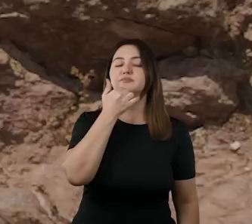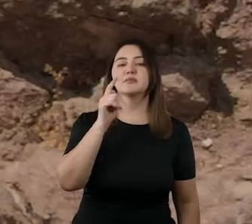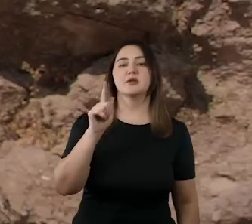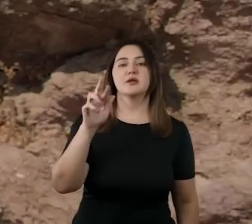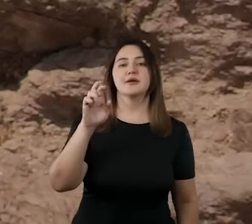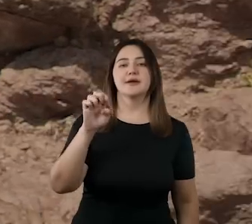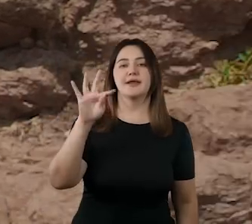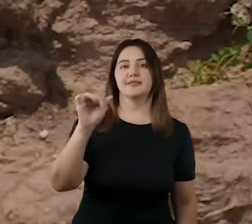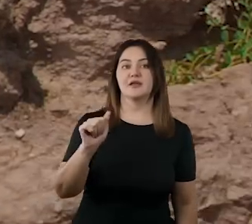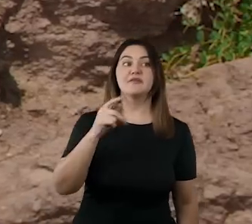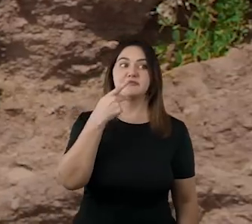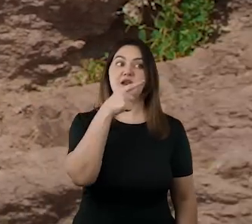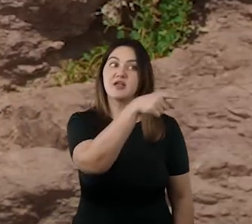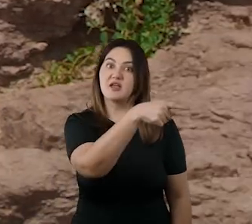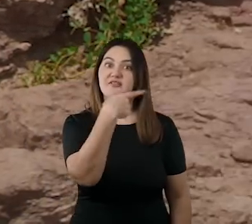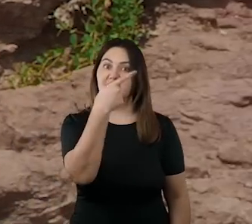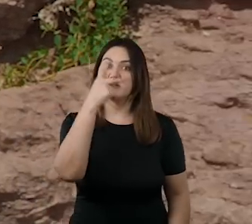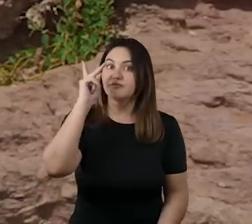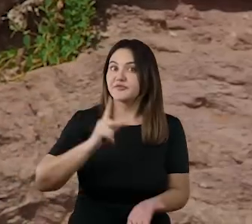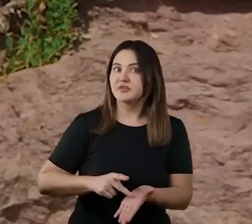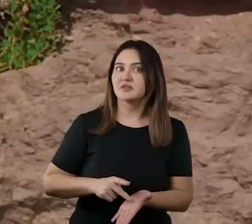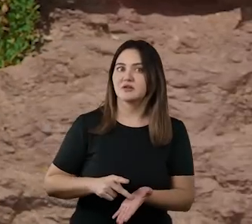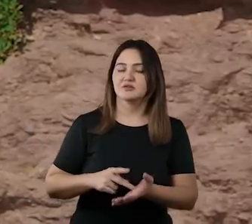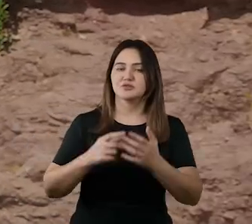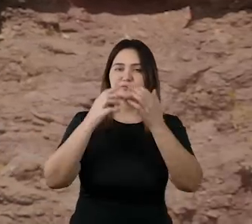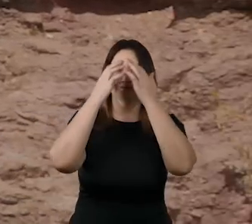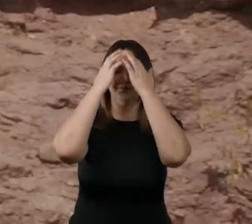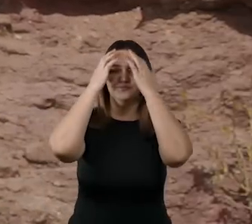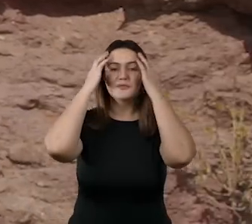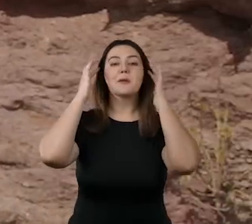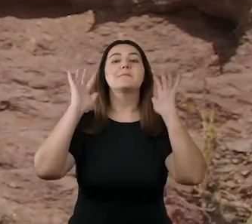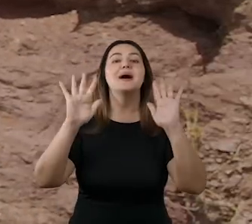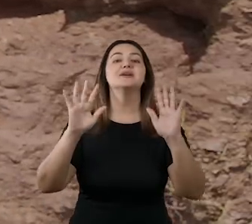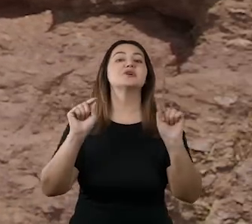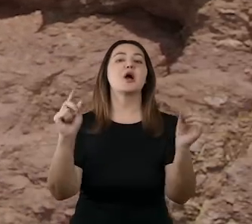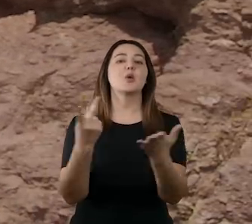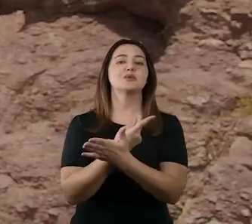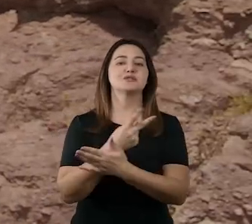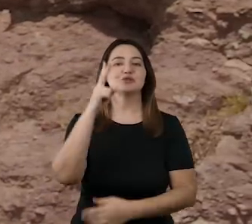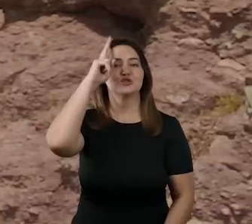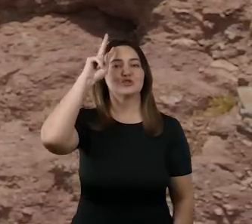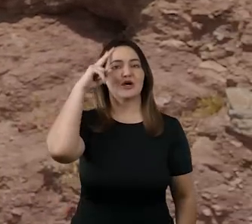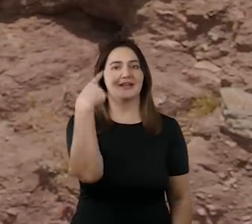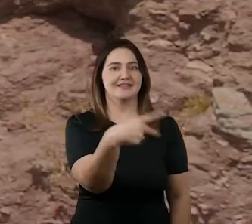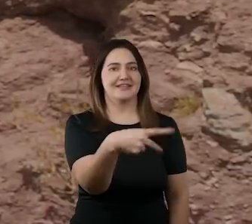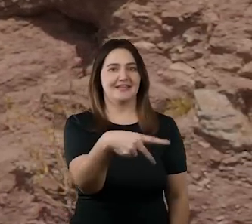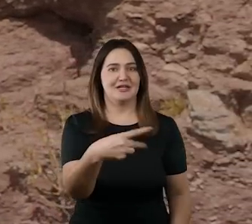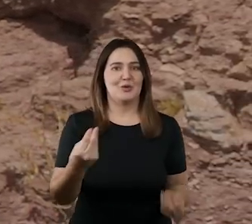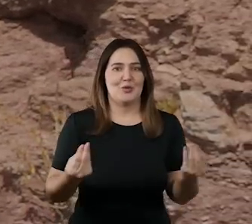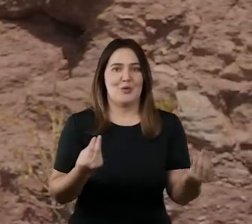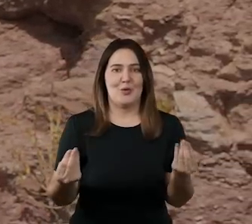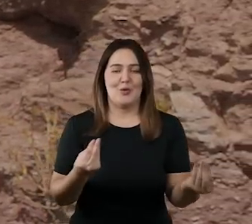verdadeiro. Muito interessante isso. Vamos recapitular a história de Epimênides? A versão que eu vou contar para